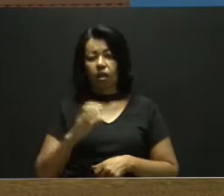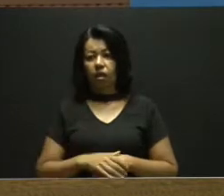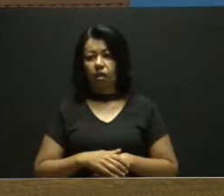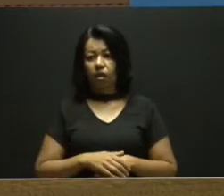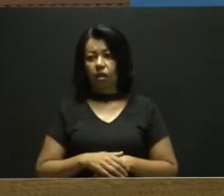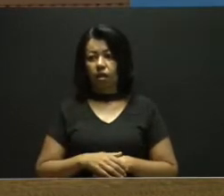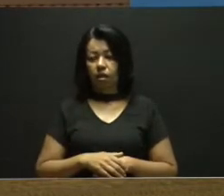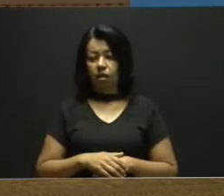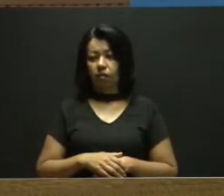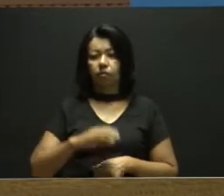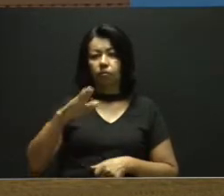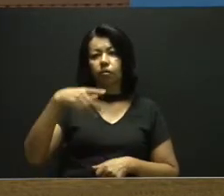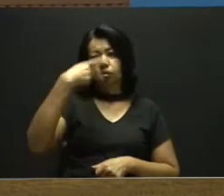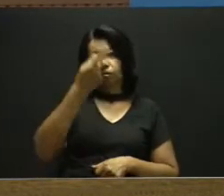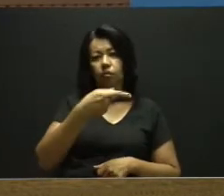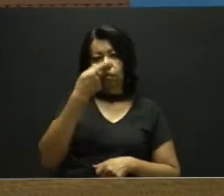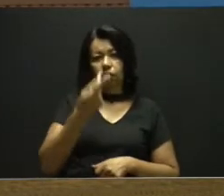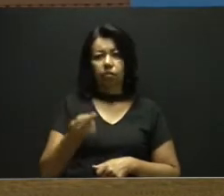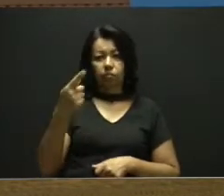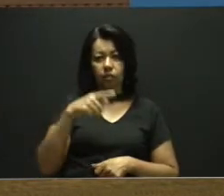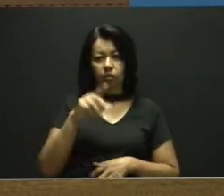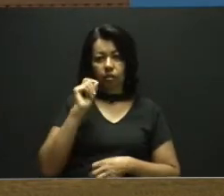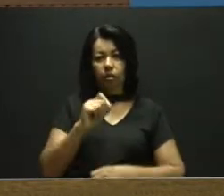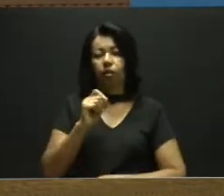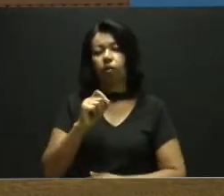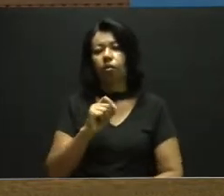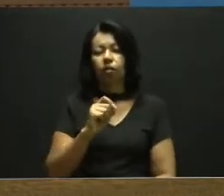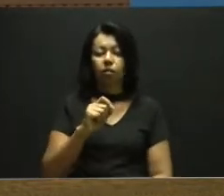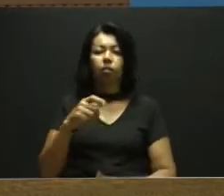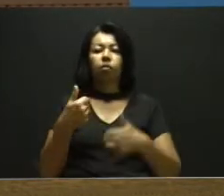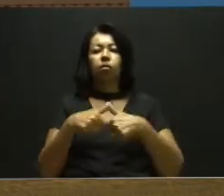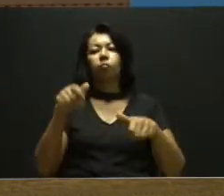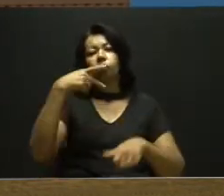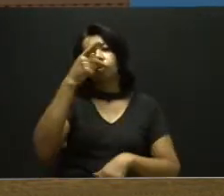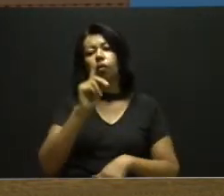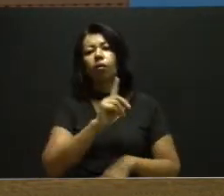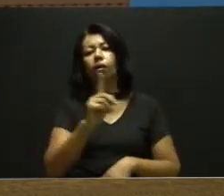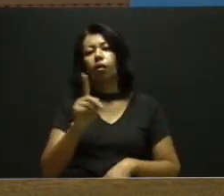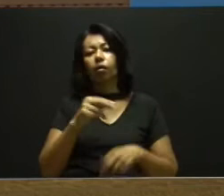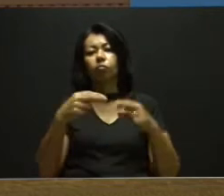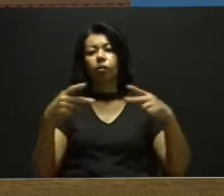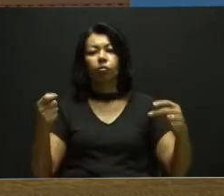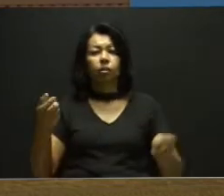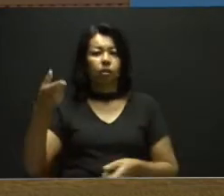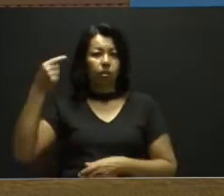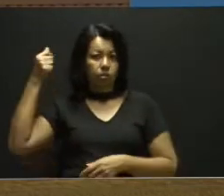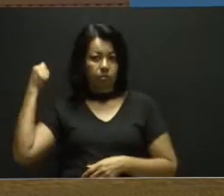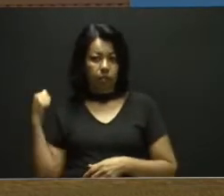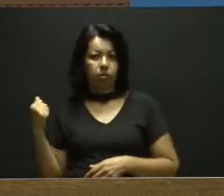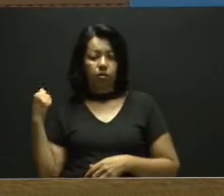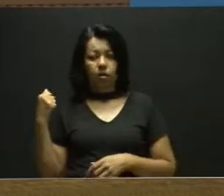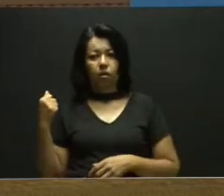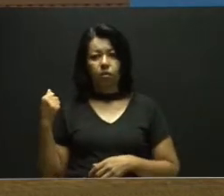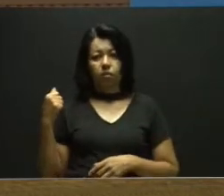quando citamos estamos falando não de algo do passado